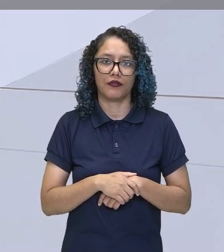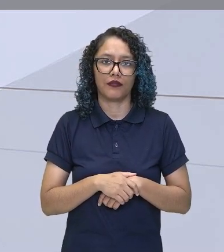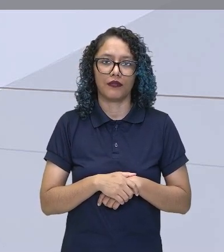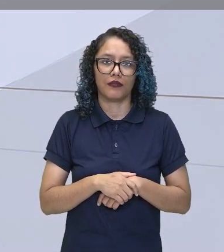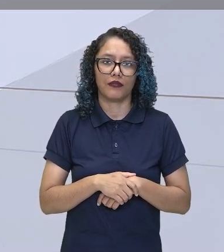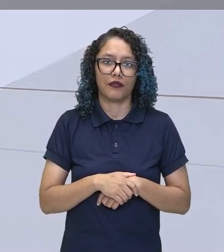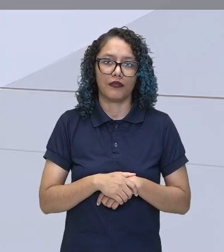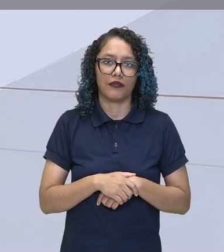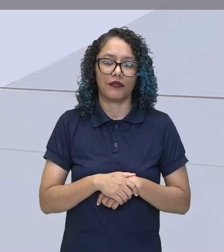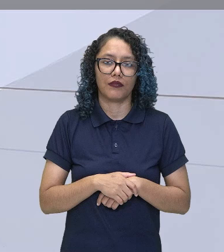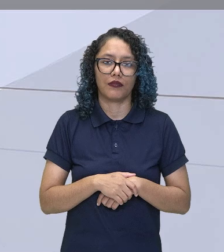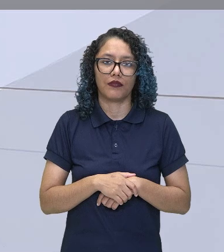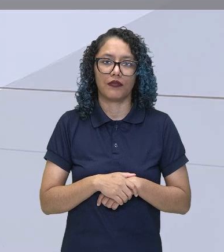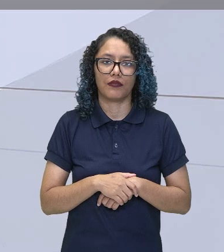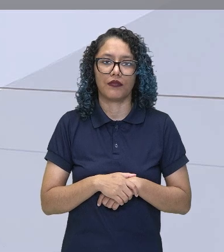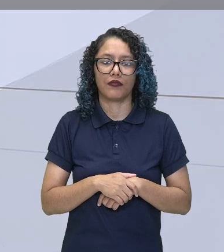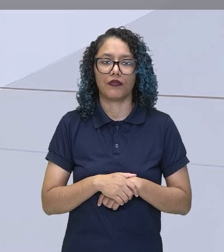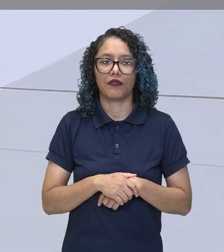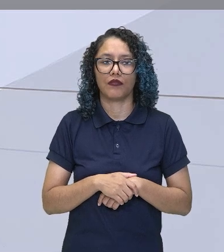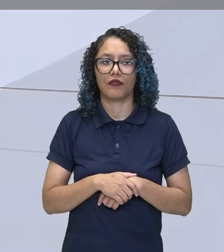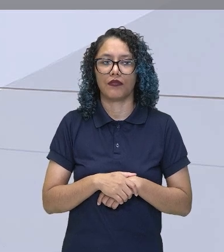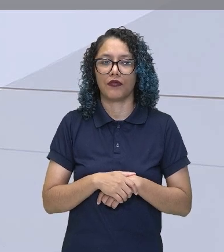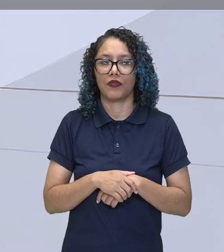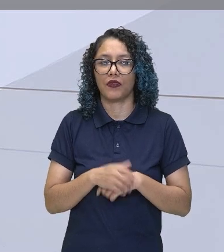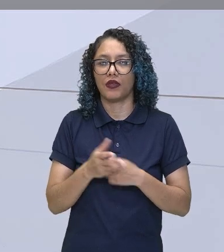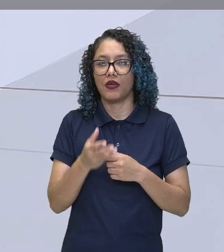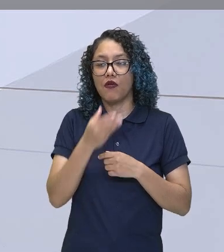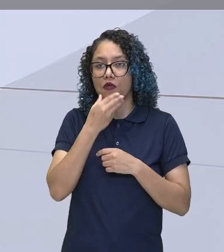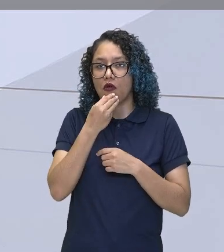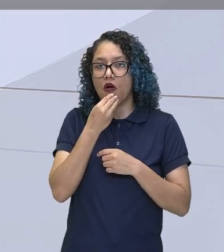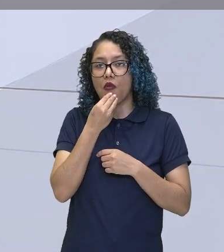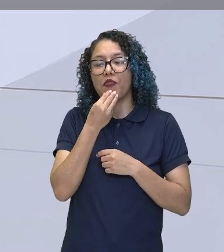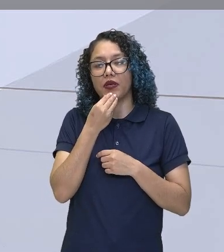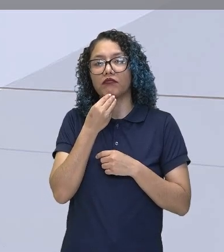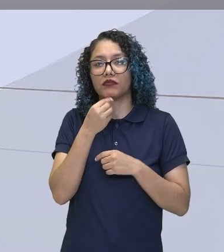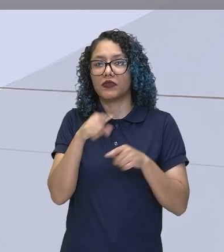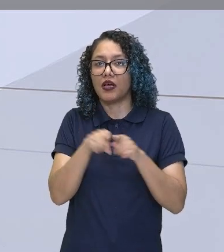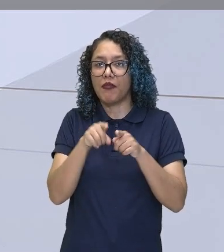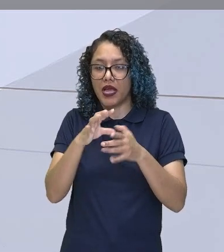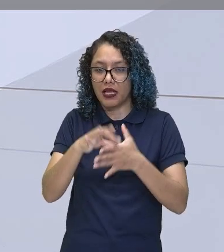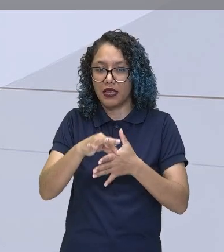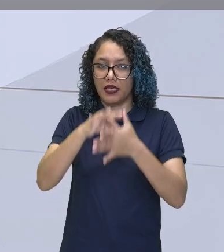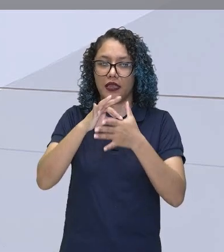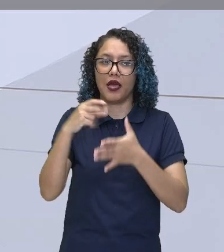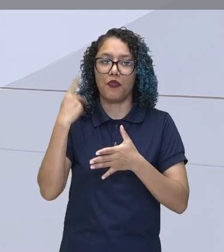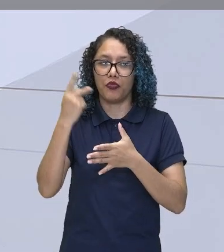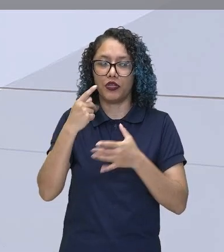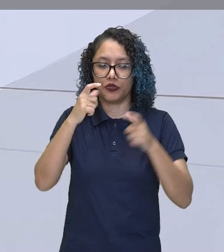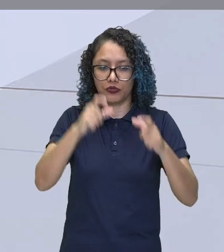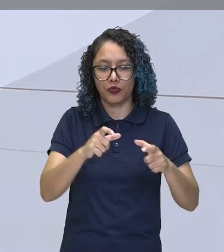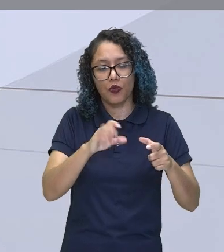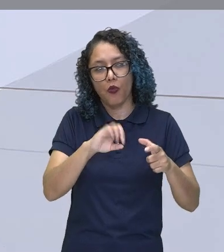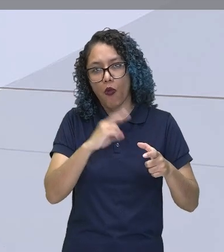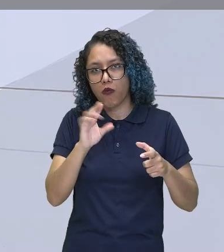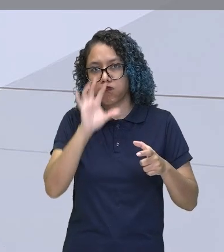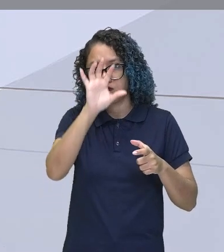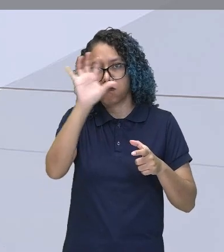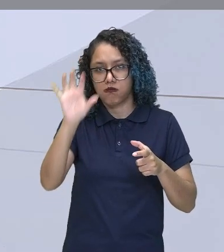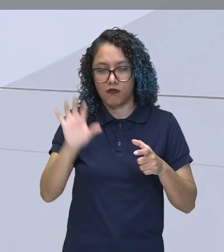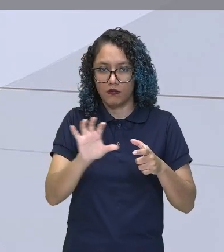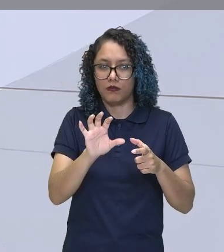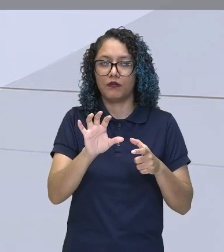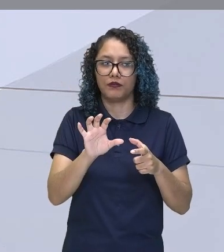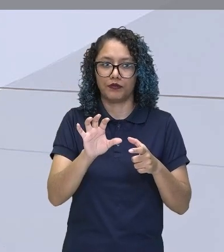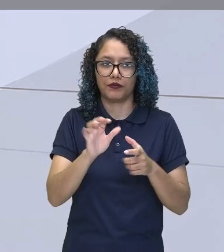Era dado a um fazendeiro que tinha uma liderança política local ou regional, cujo poder